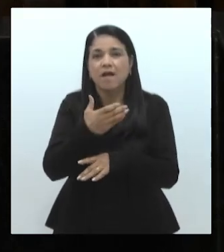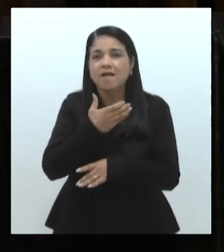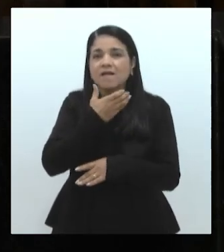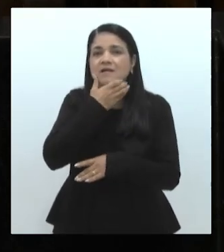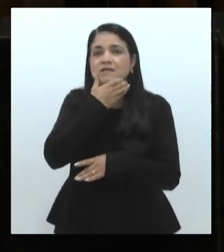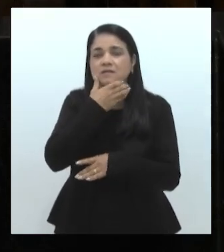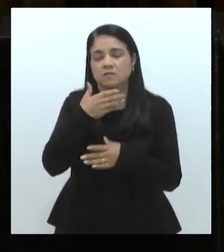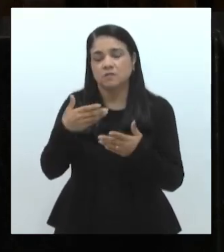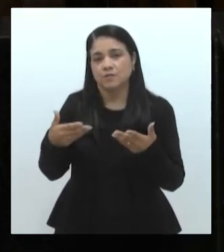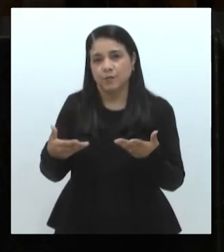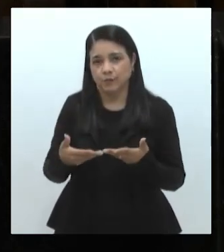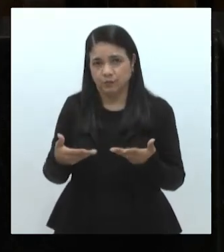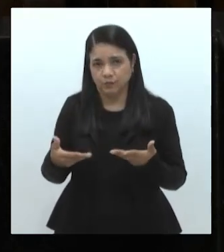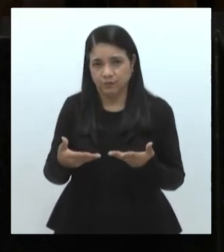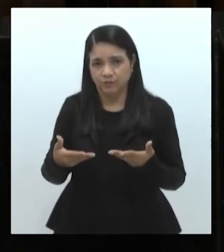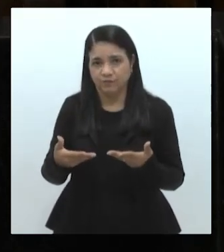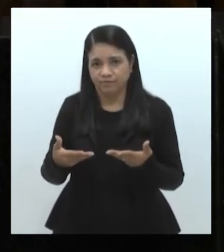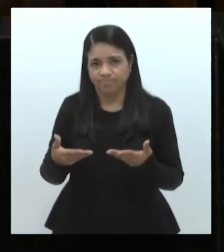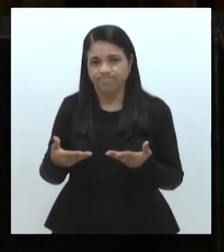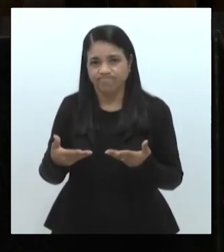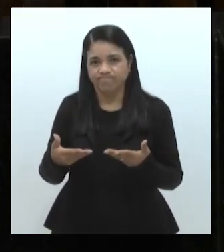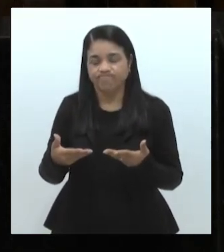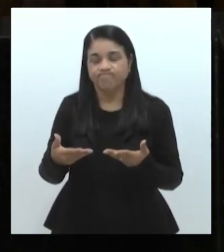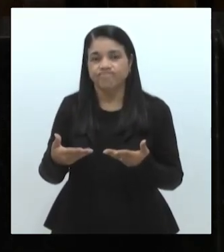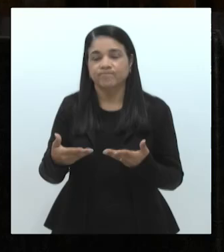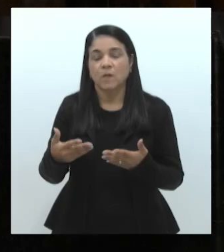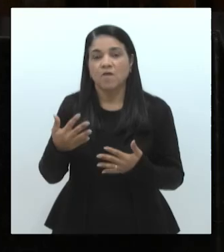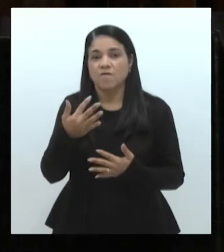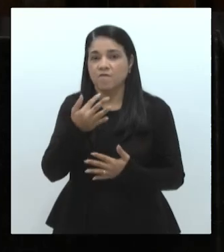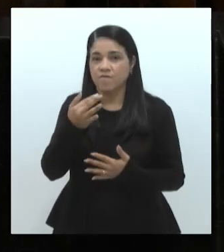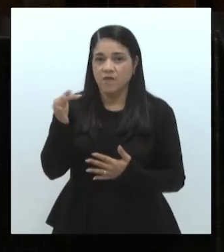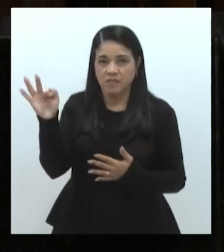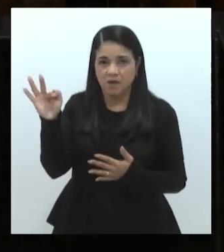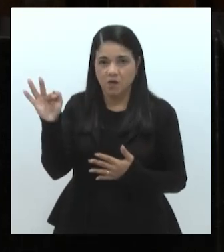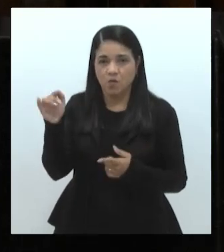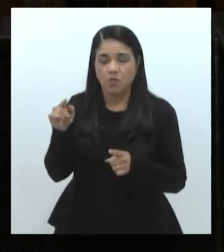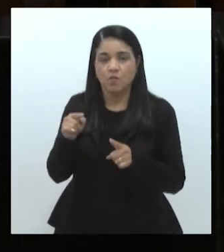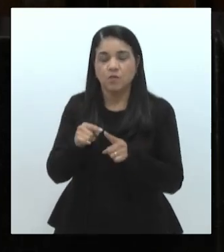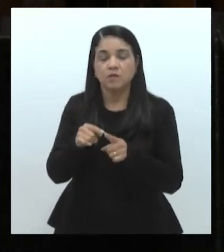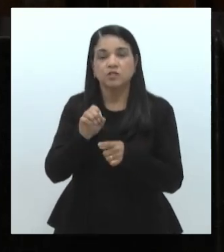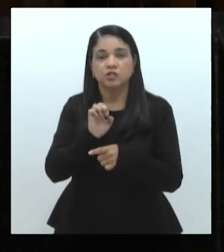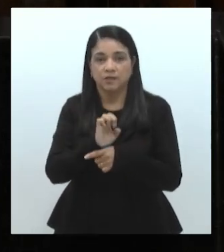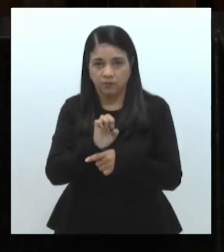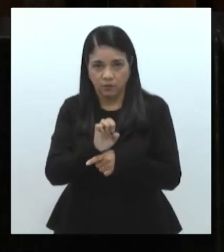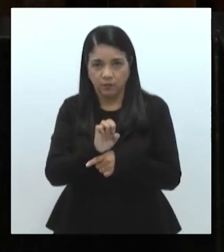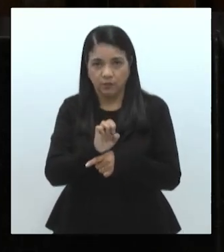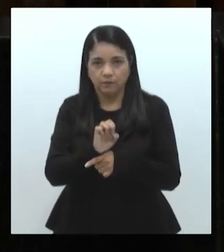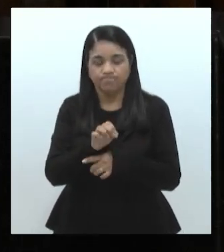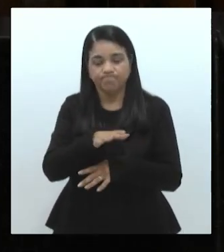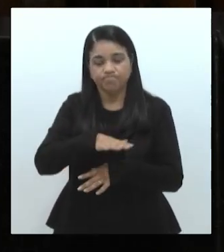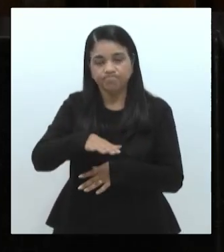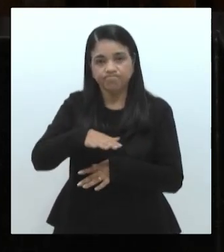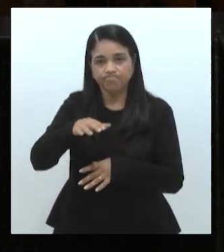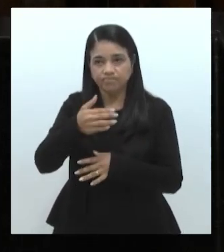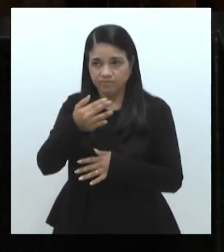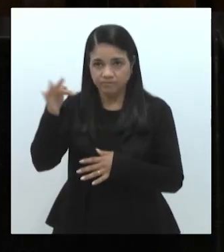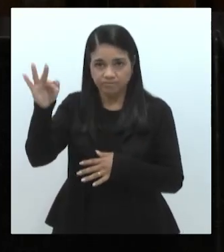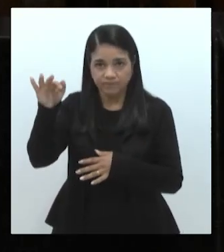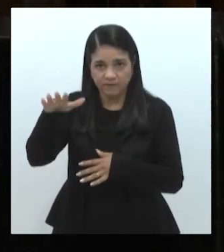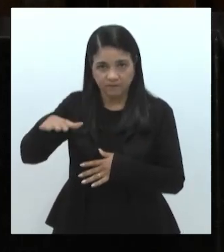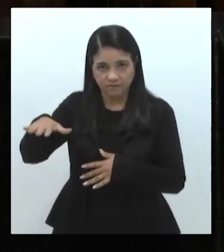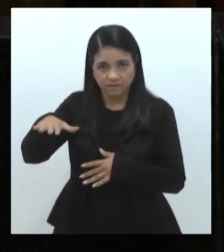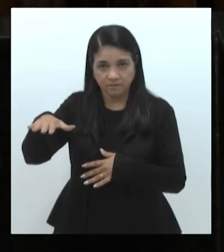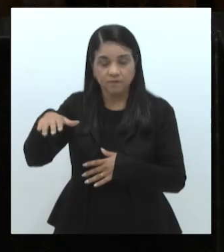nós enfrentamos a nível federal e também a nível estadual. No entanto,